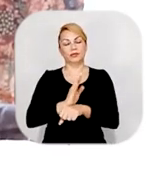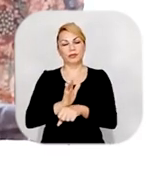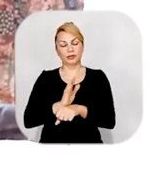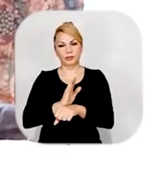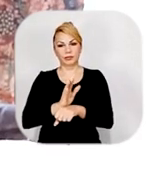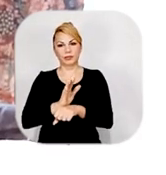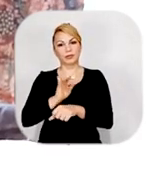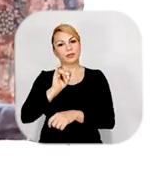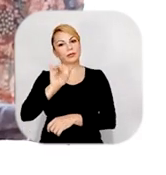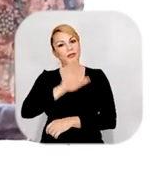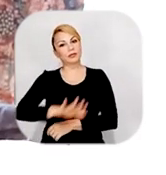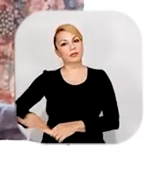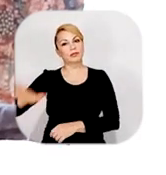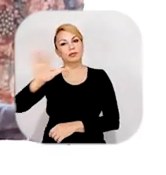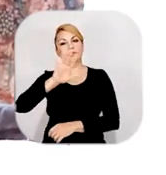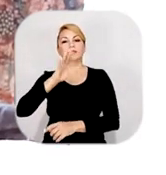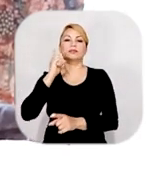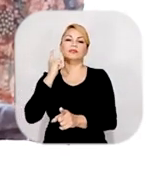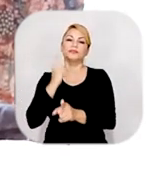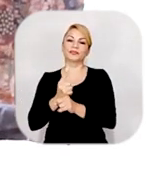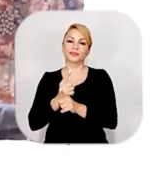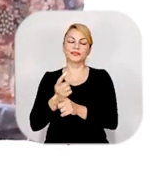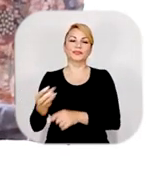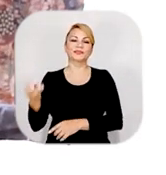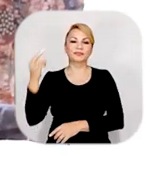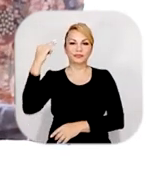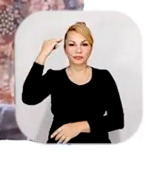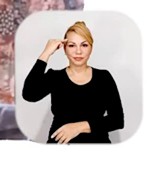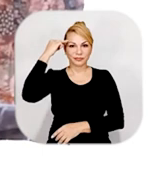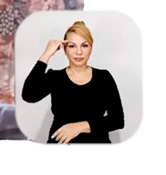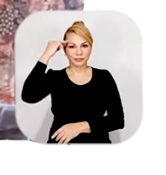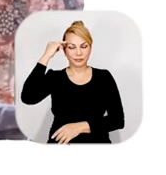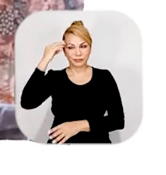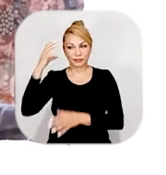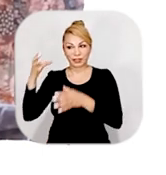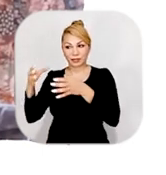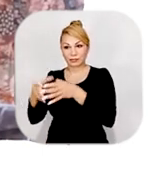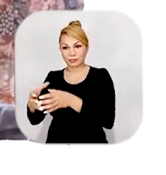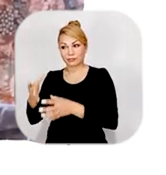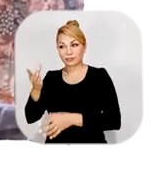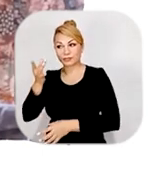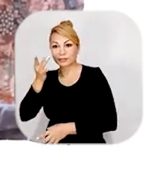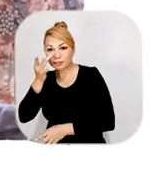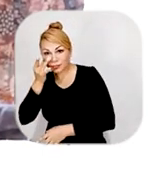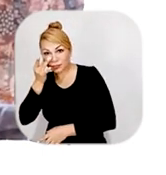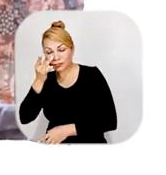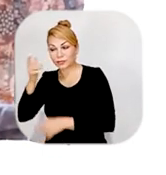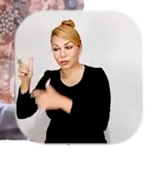imagens, o encontro dessa memória em loco, com